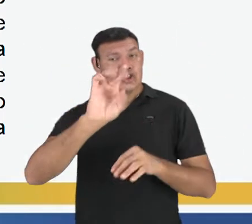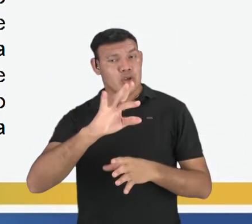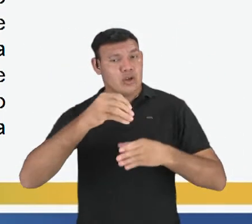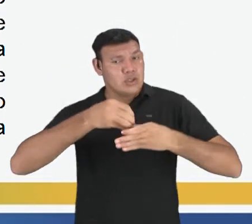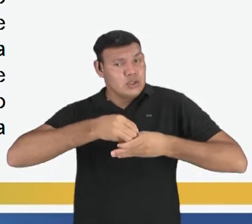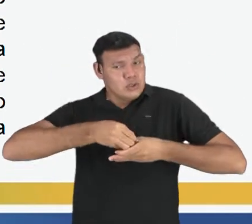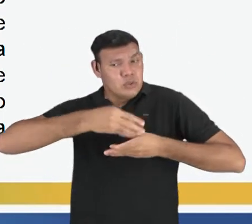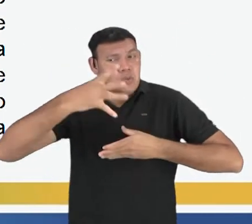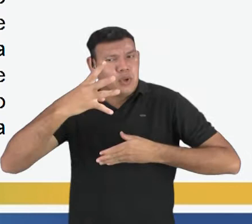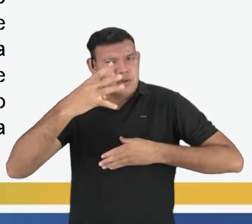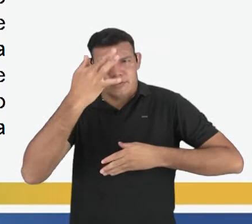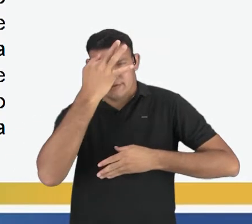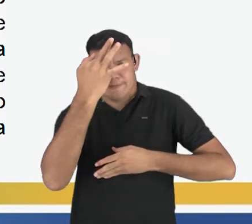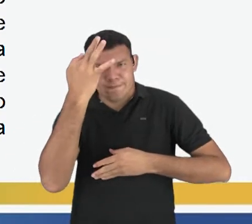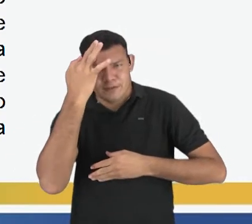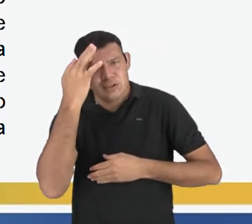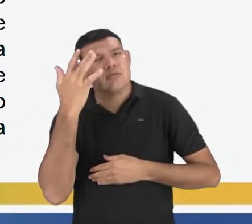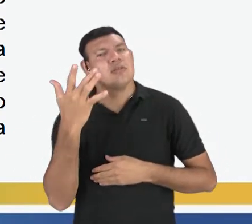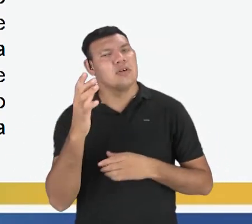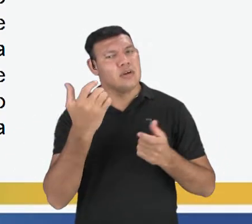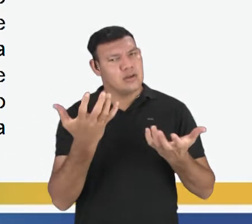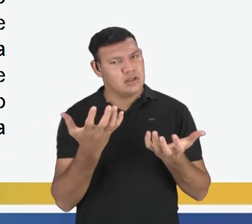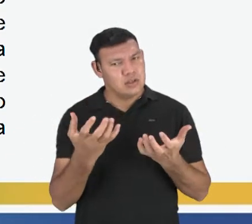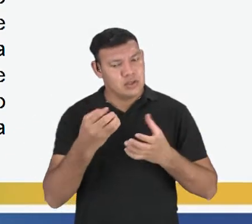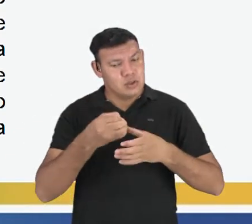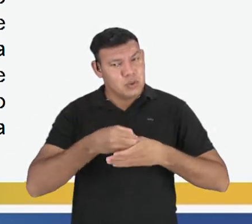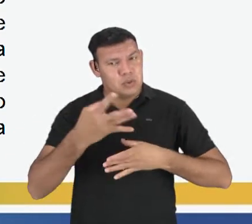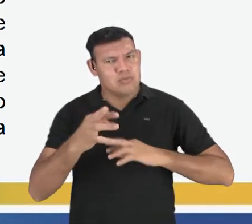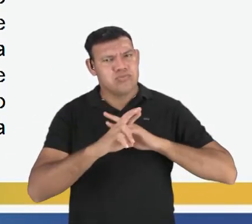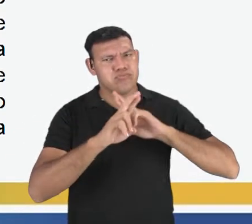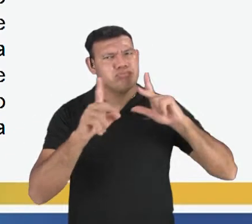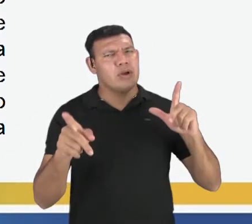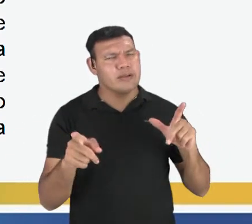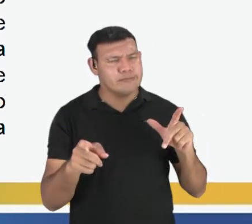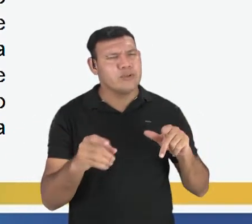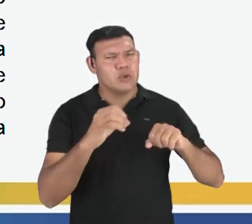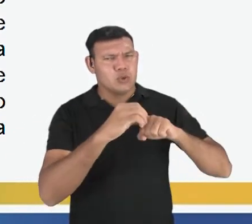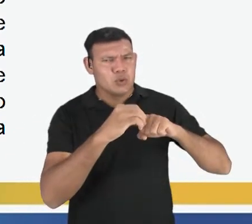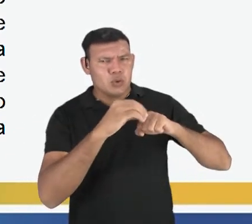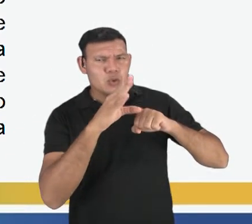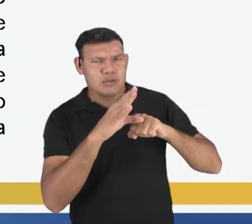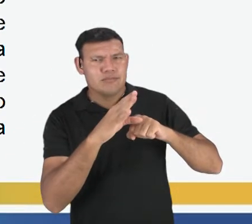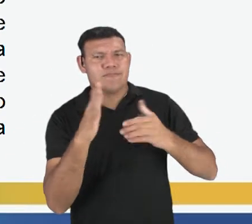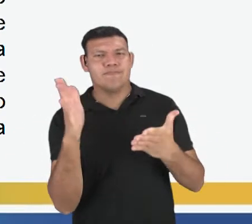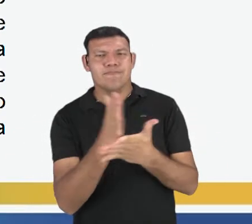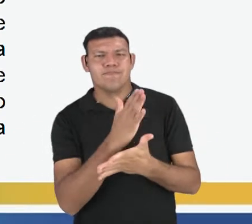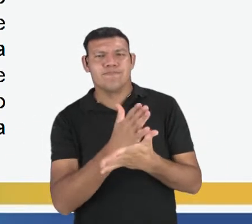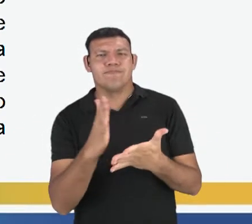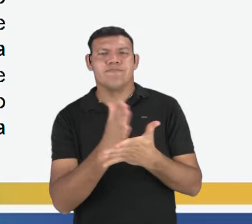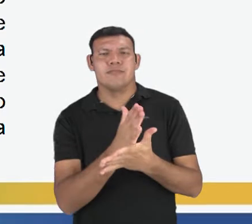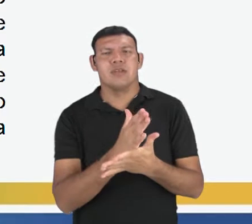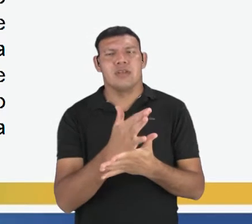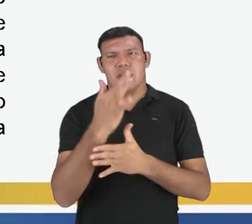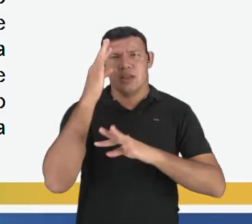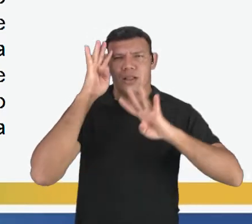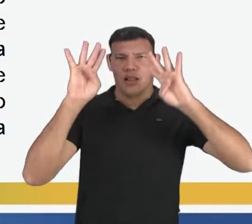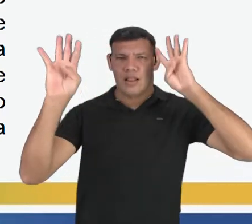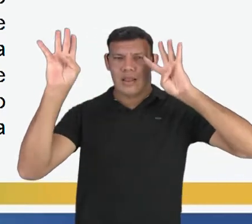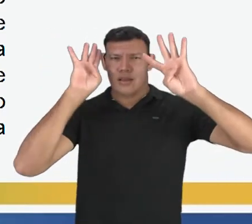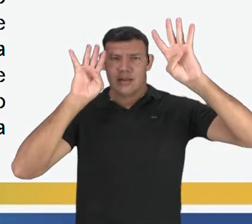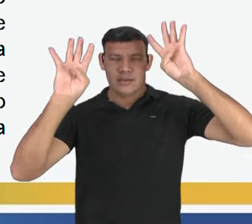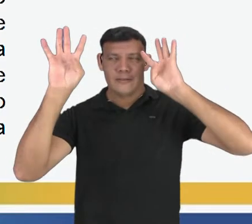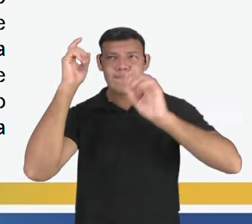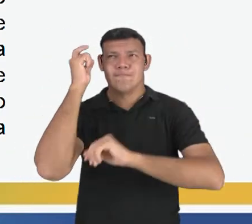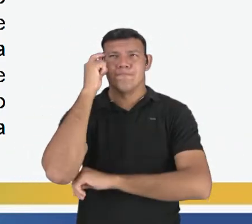uma postura diferenciada, como diante da constatação do alto grau de saber de alguns filósofos, que deve-se entender